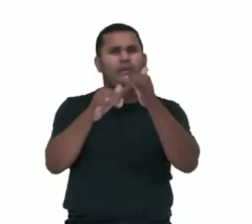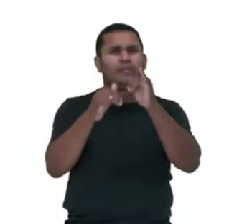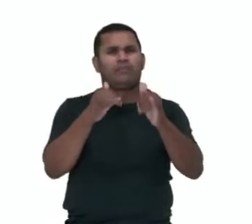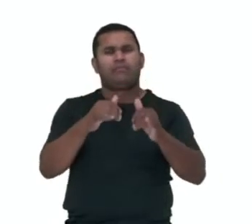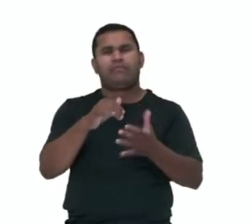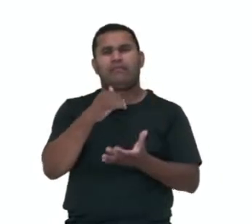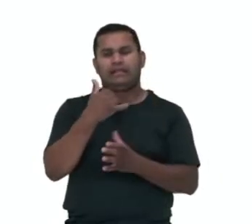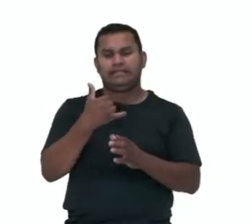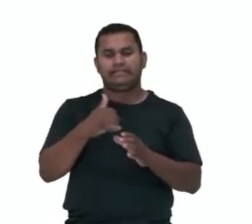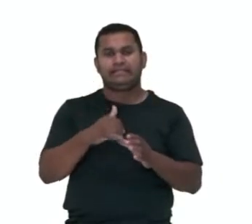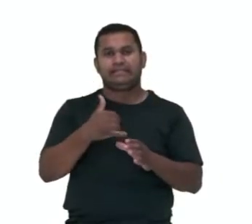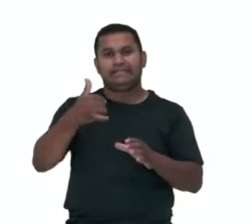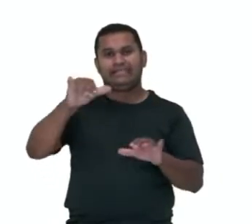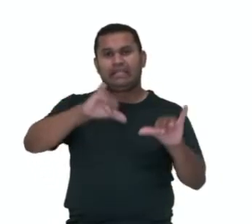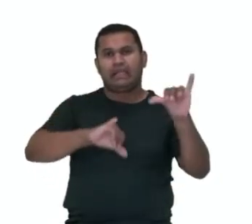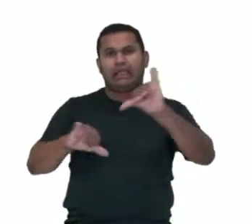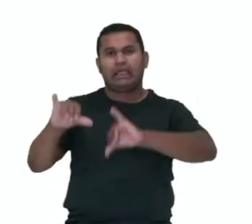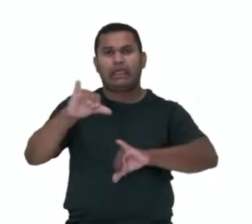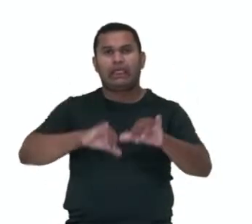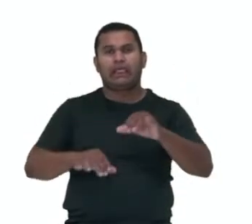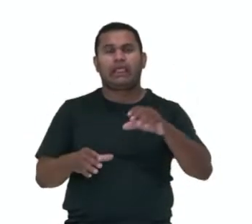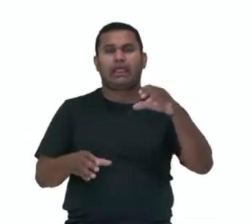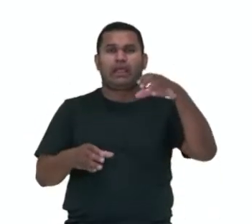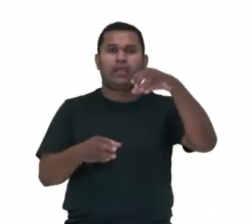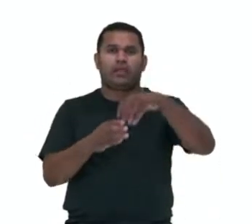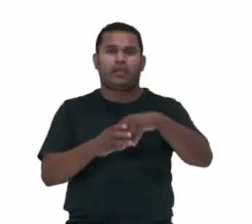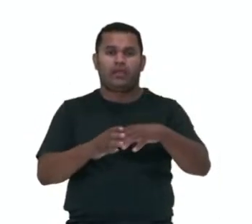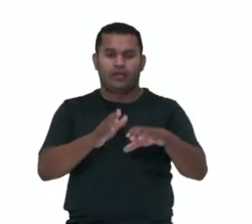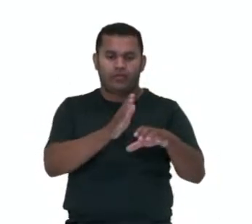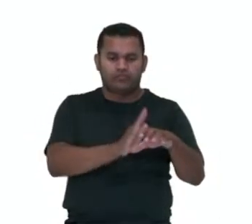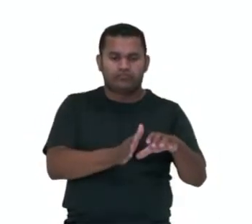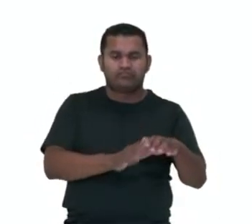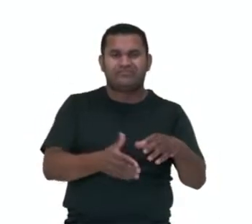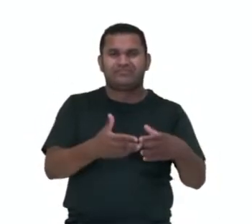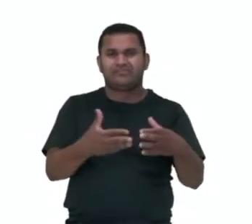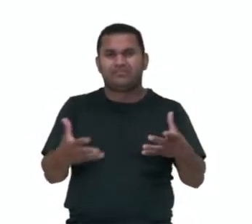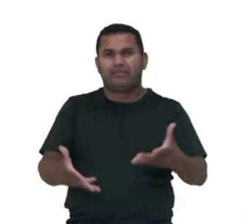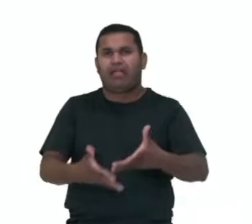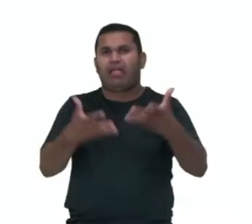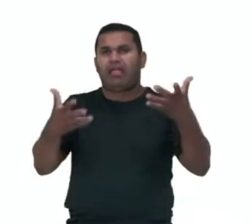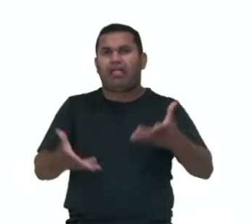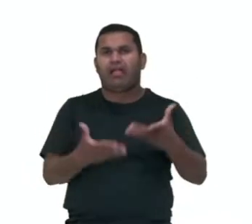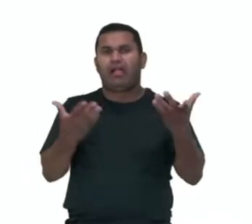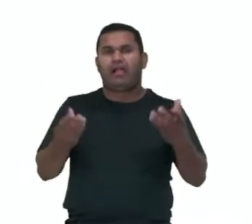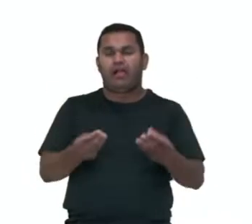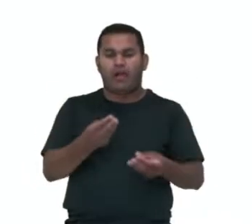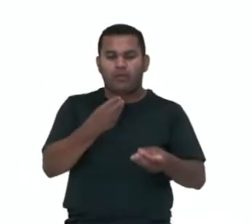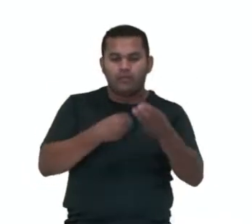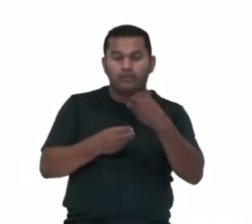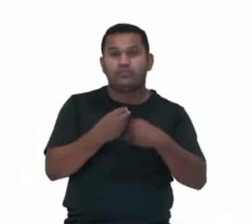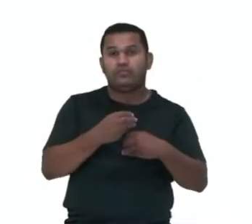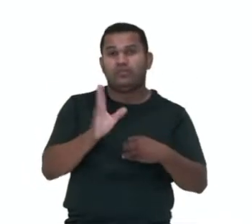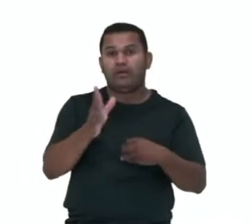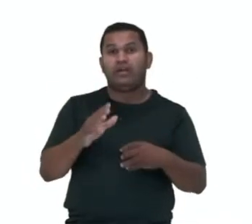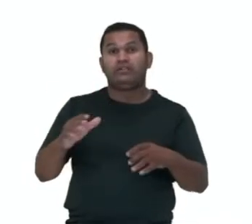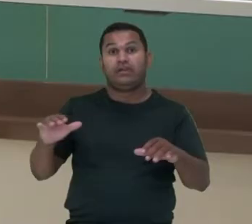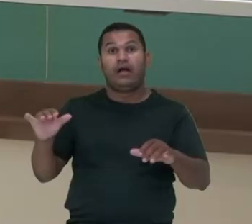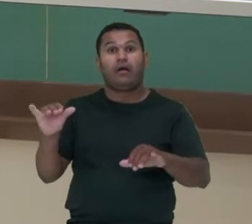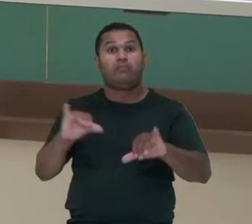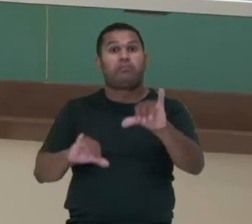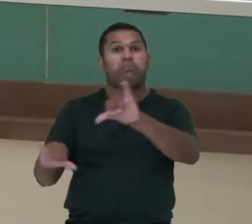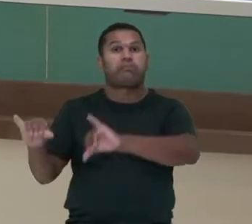assim, muitos alimentos industrializados já vêm de um processo em que se foi plantado